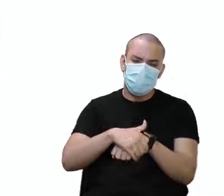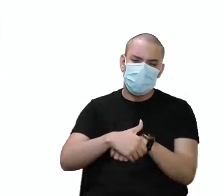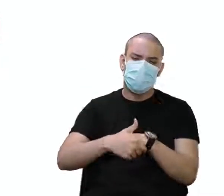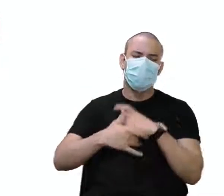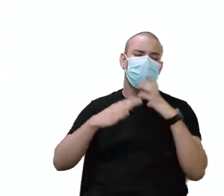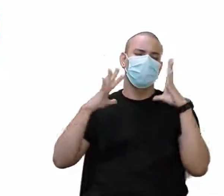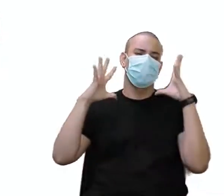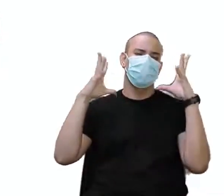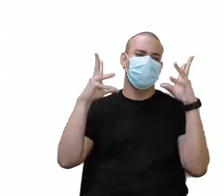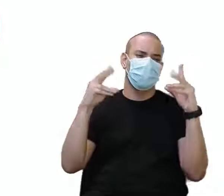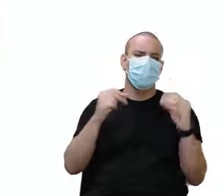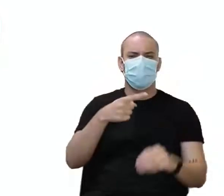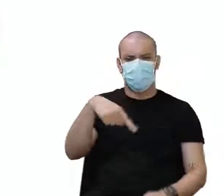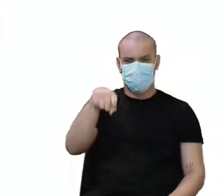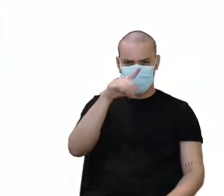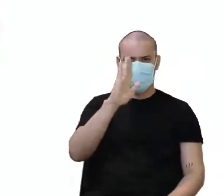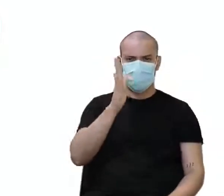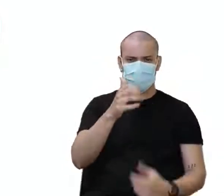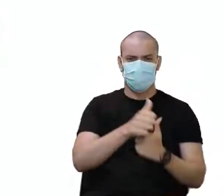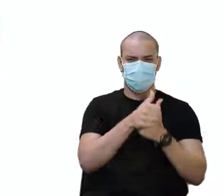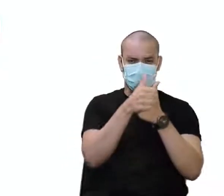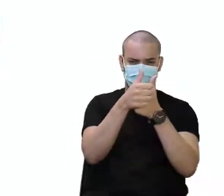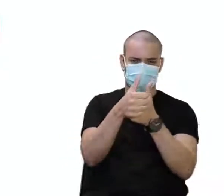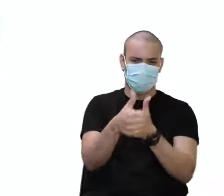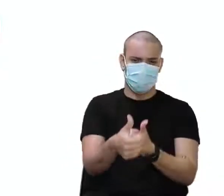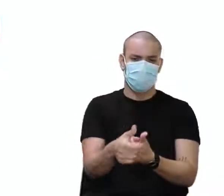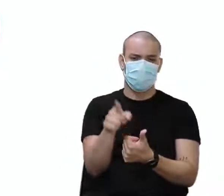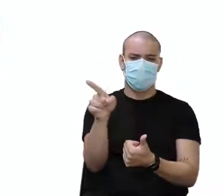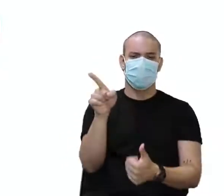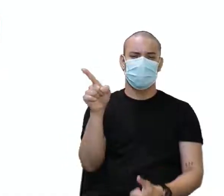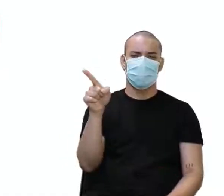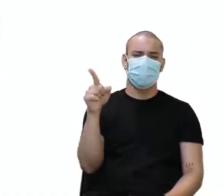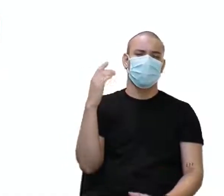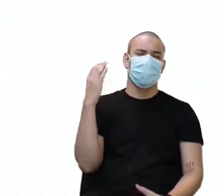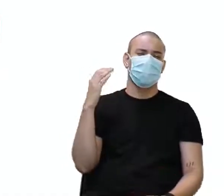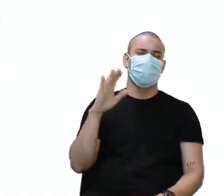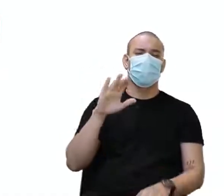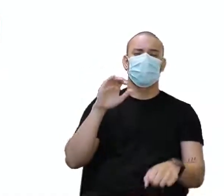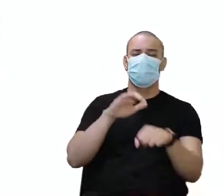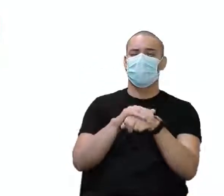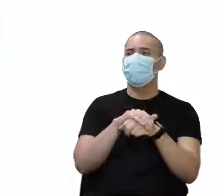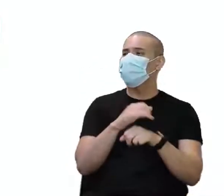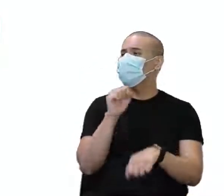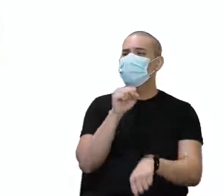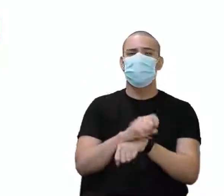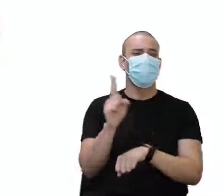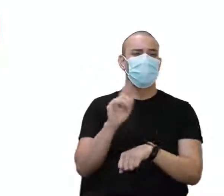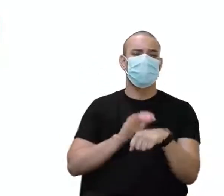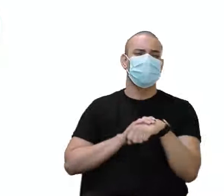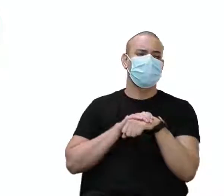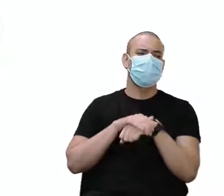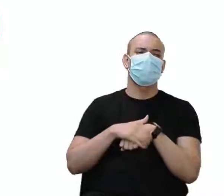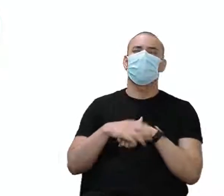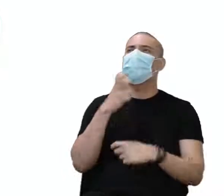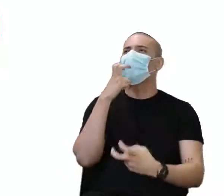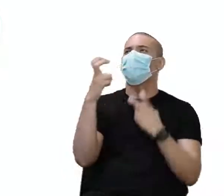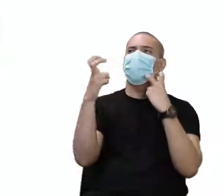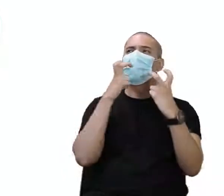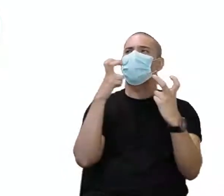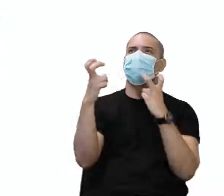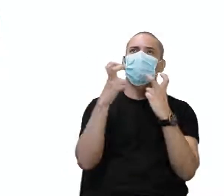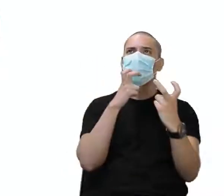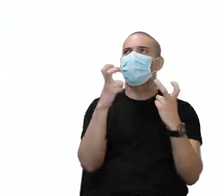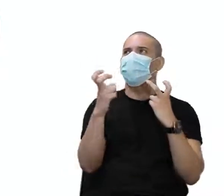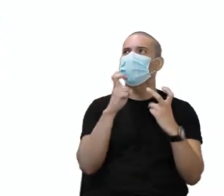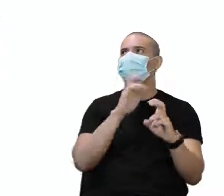Não sei se você já conseguiu acompanhar um canto de um sapo a noite todinha. Mano, ele não para, né? E